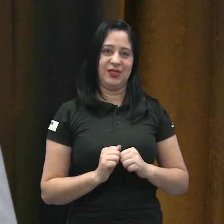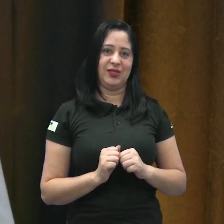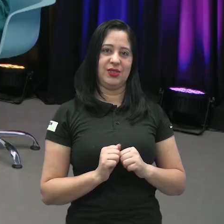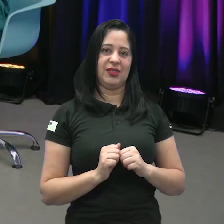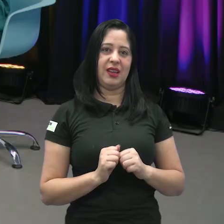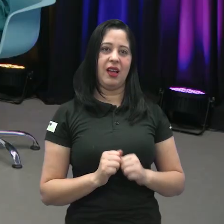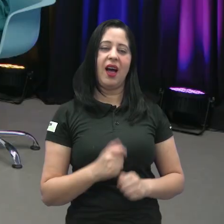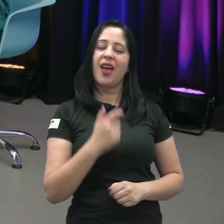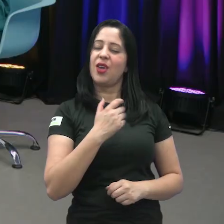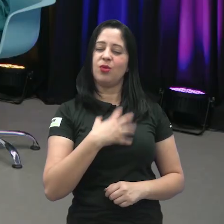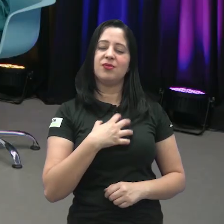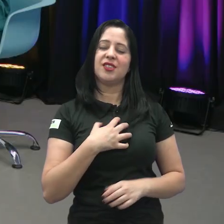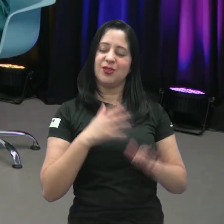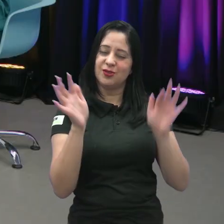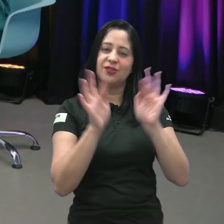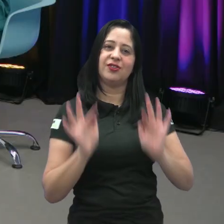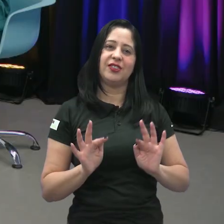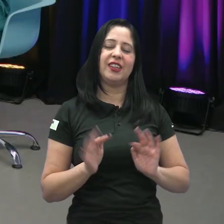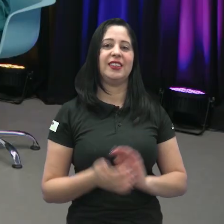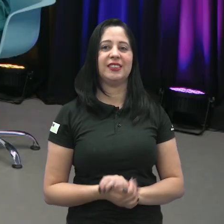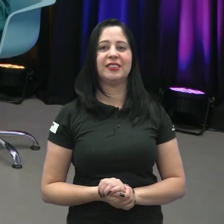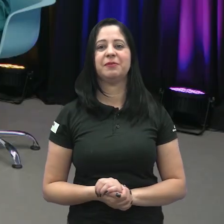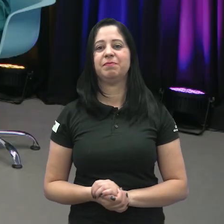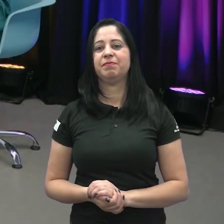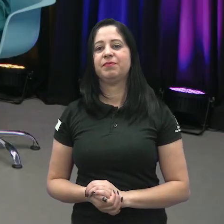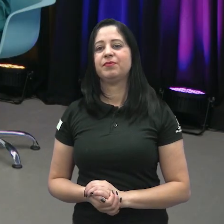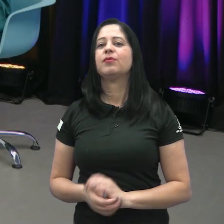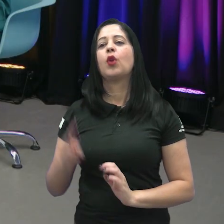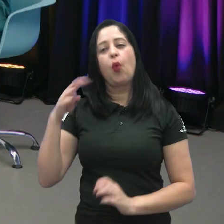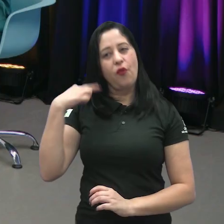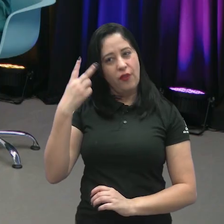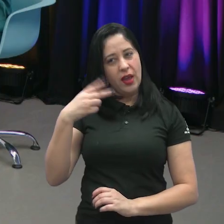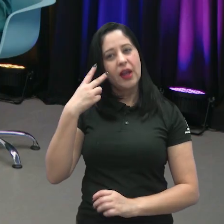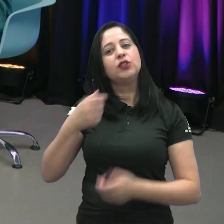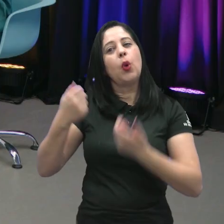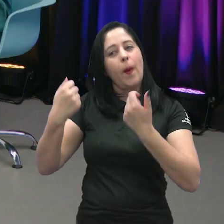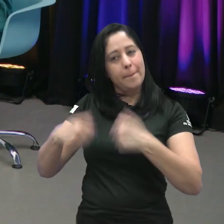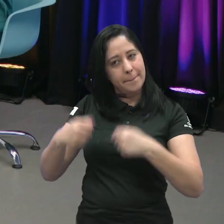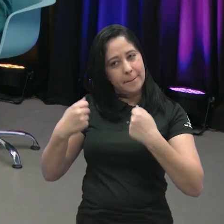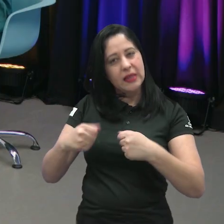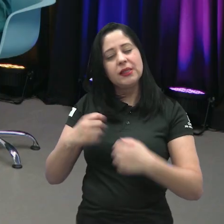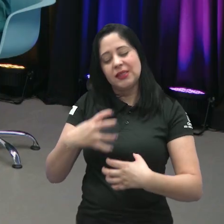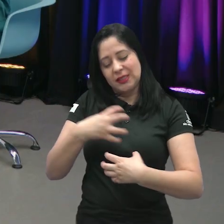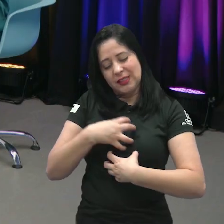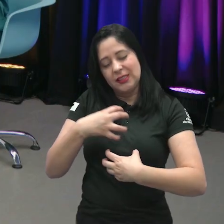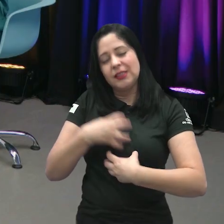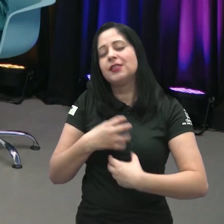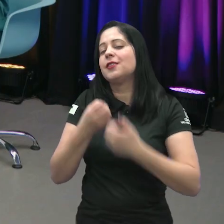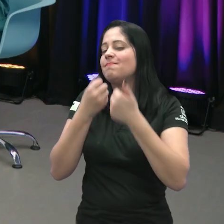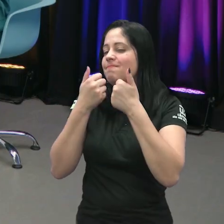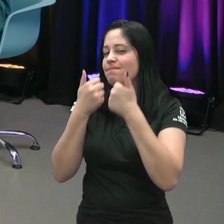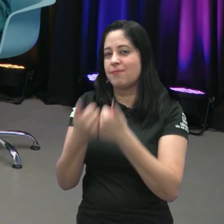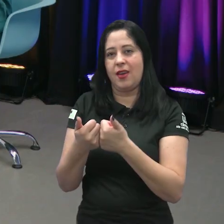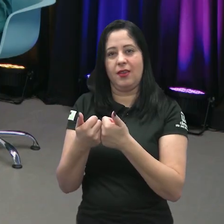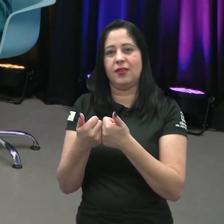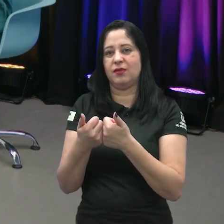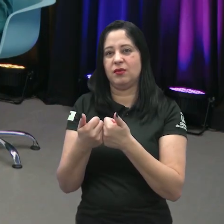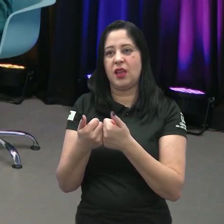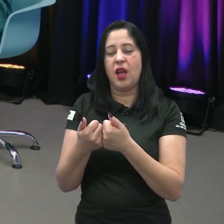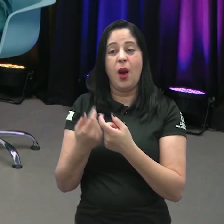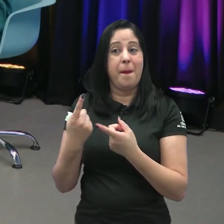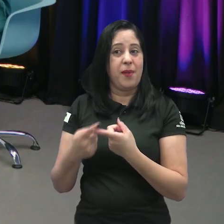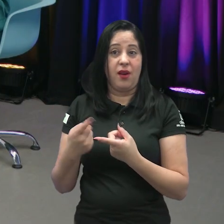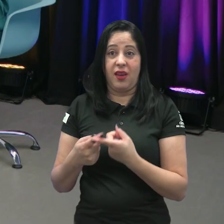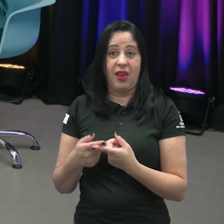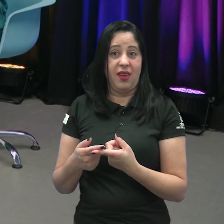secretário. Isso eu volto para casa gratificado. Muito bom. O vereador tem que ser realmente uma pessoa que é apaixonada, né, pelo que faz, porque não tem